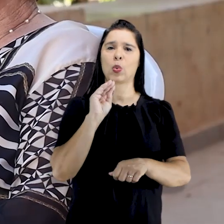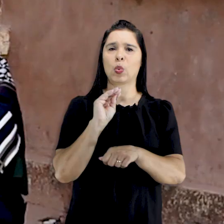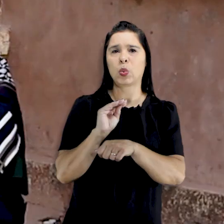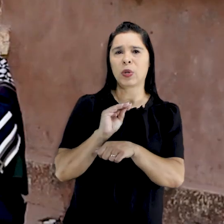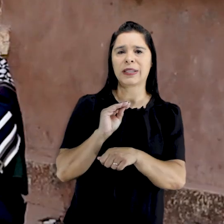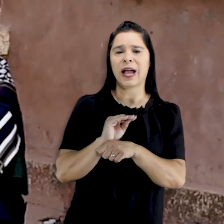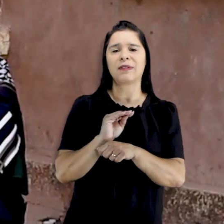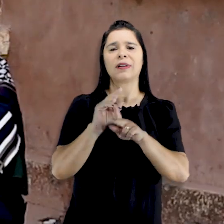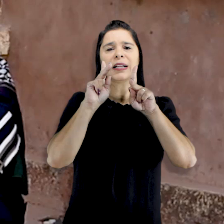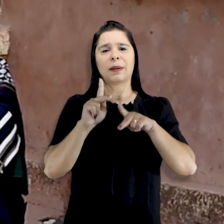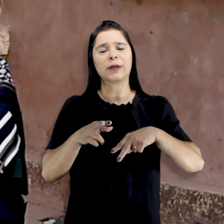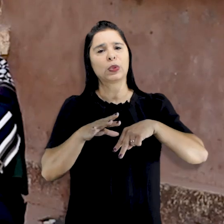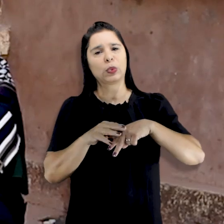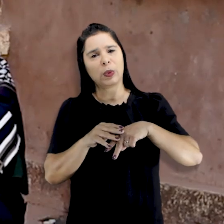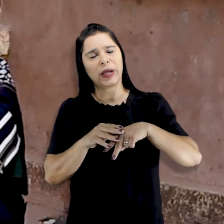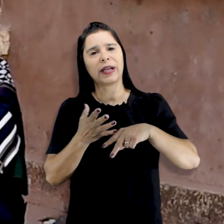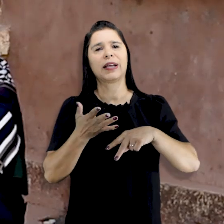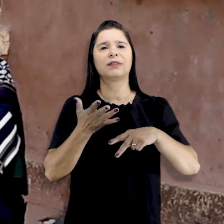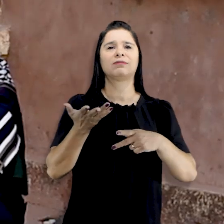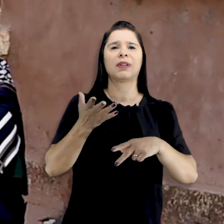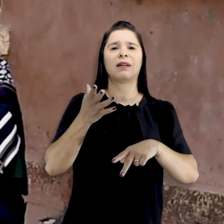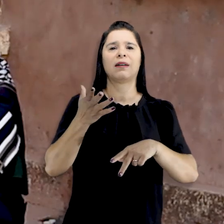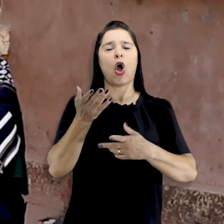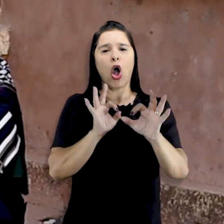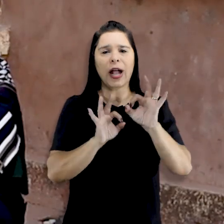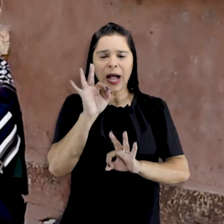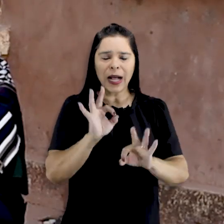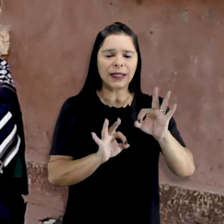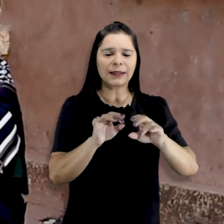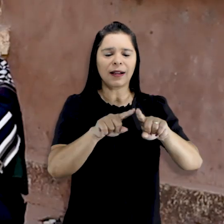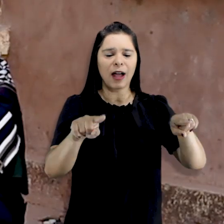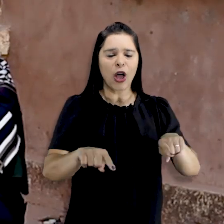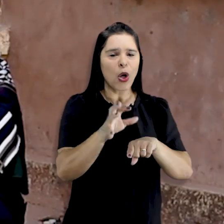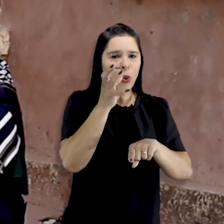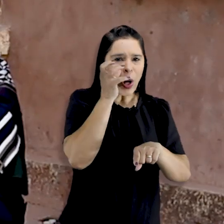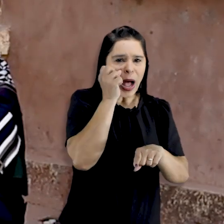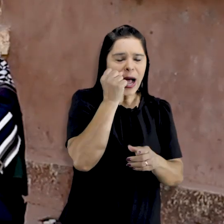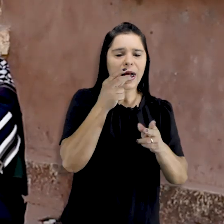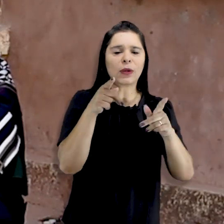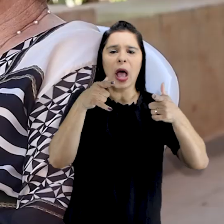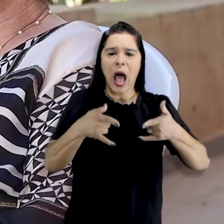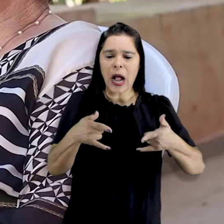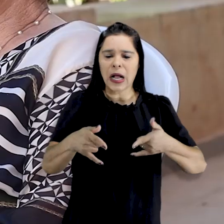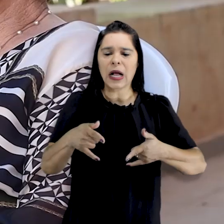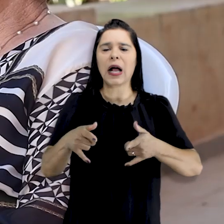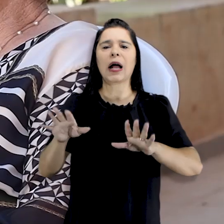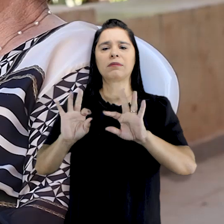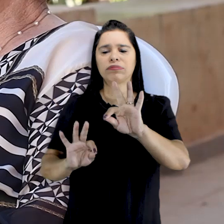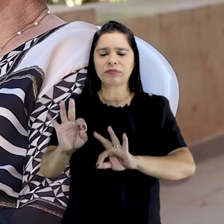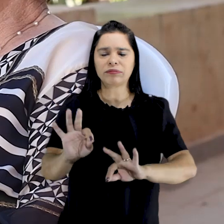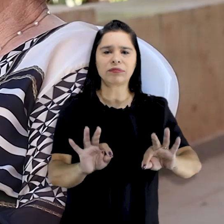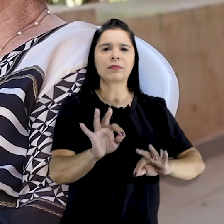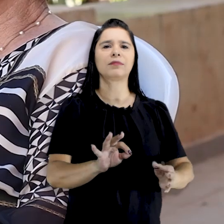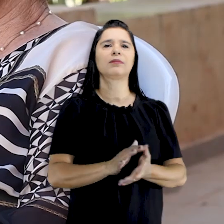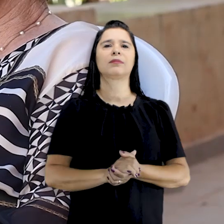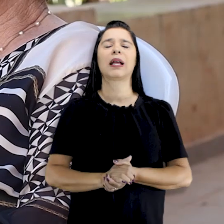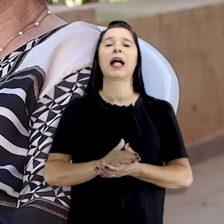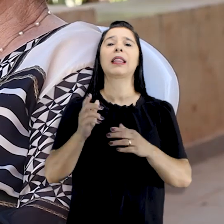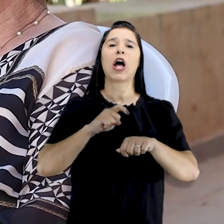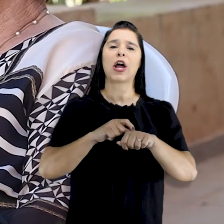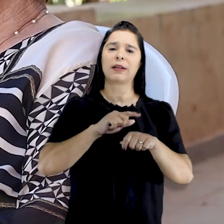pacientes, organizar os quartos, as camas dos pacientes, quando saíam, né, quando